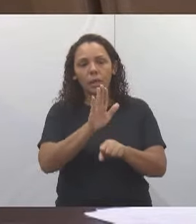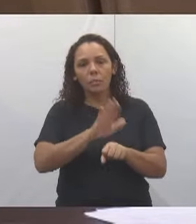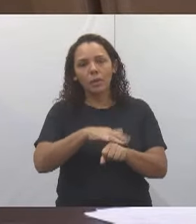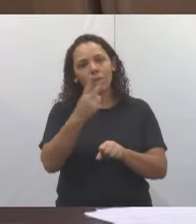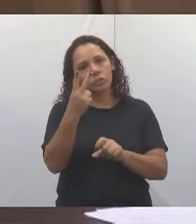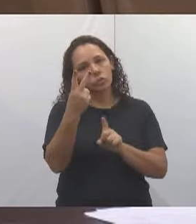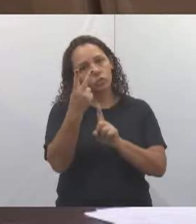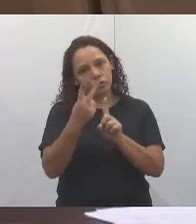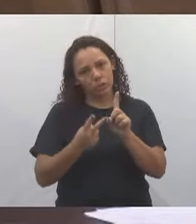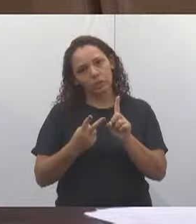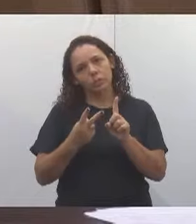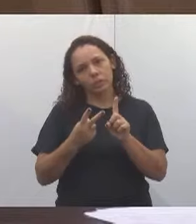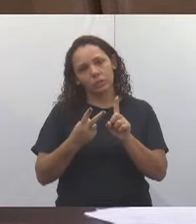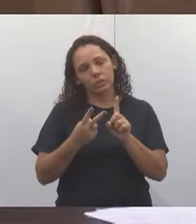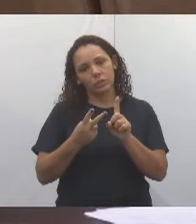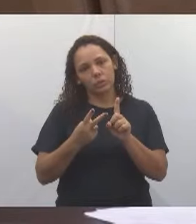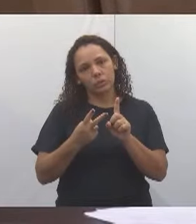na posição